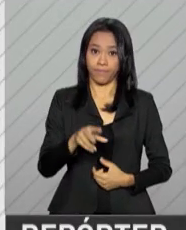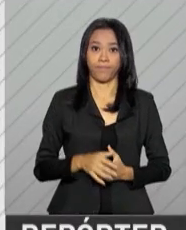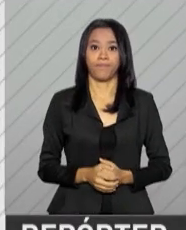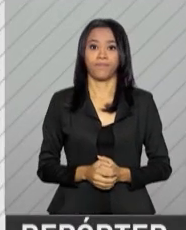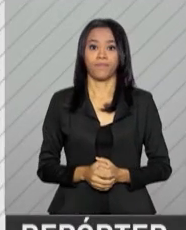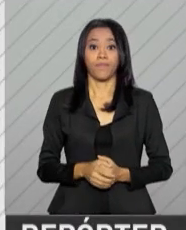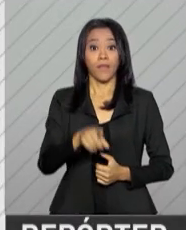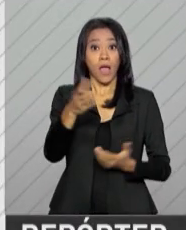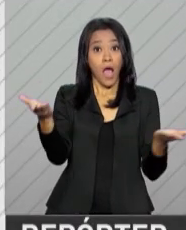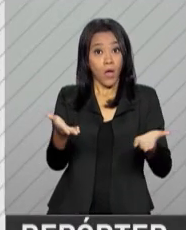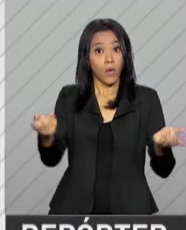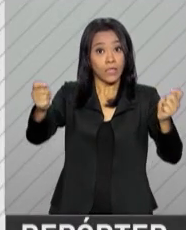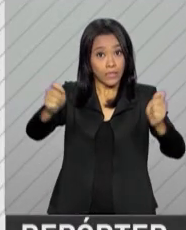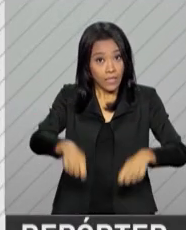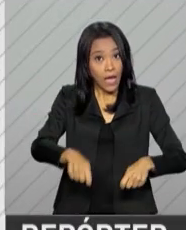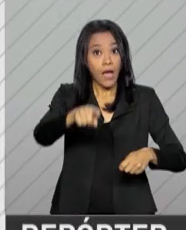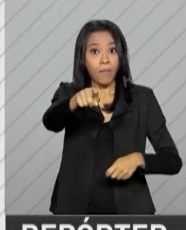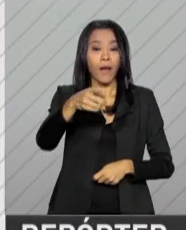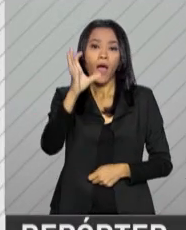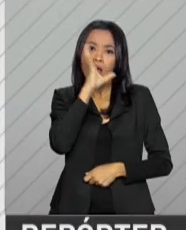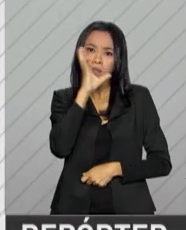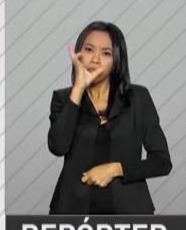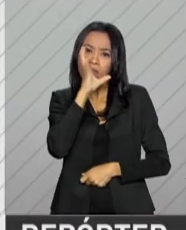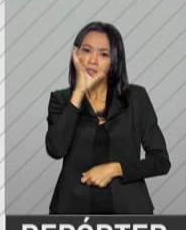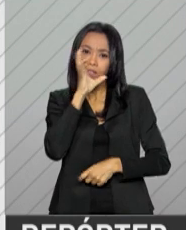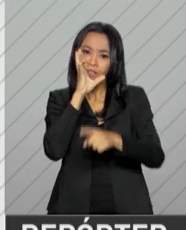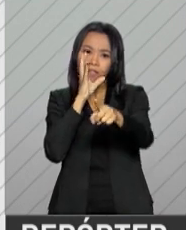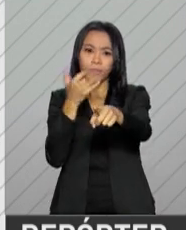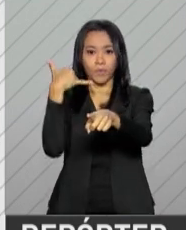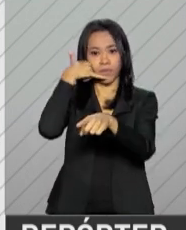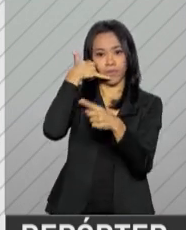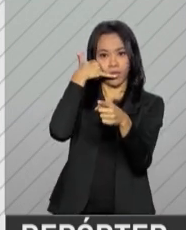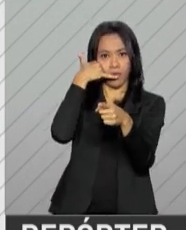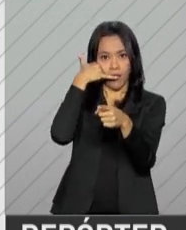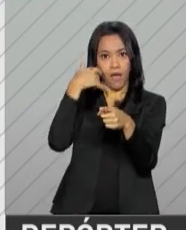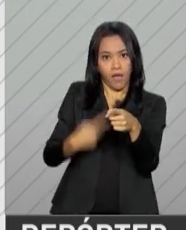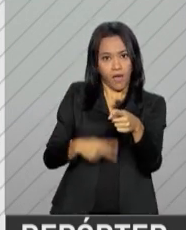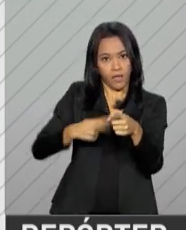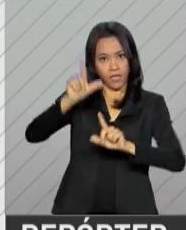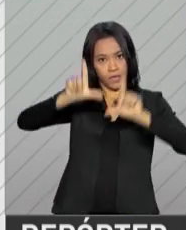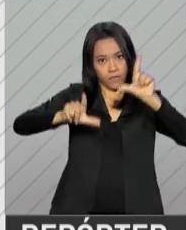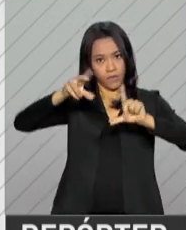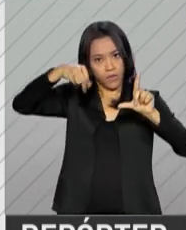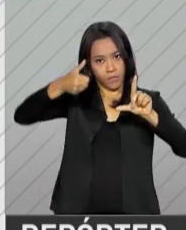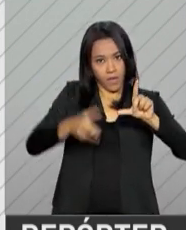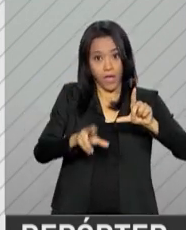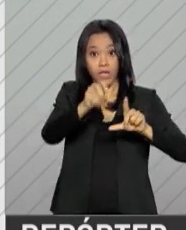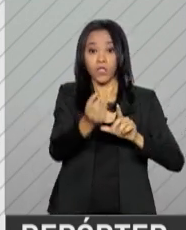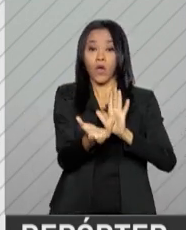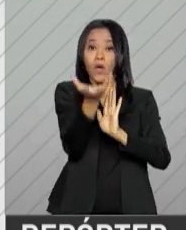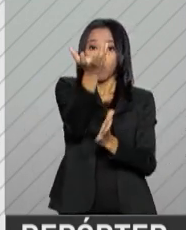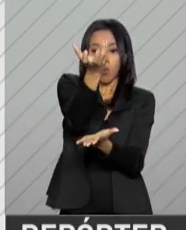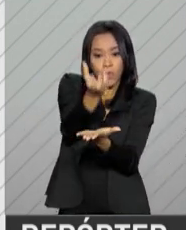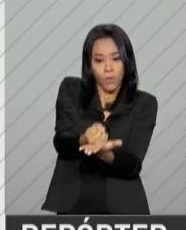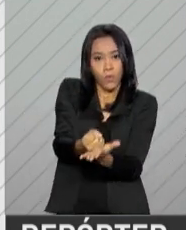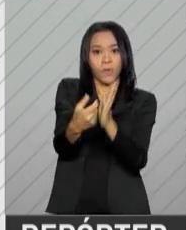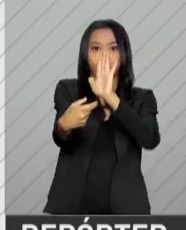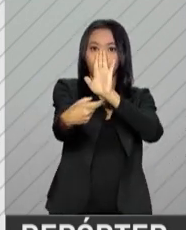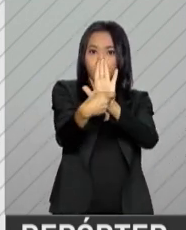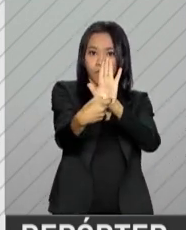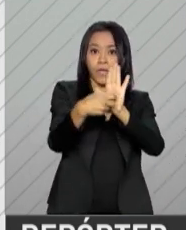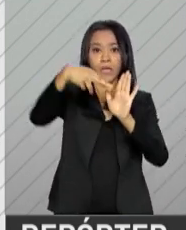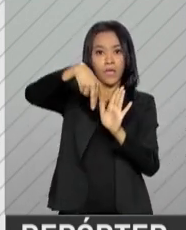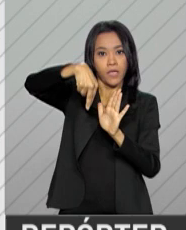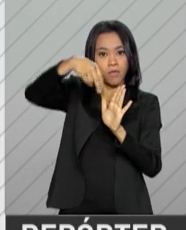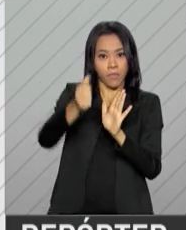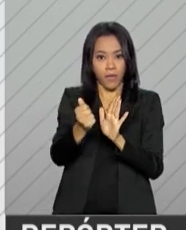Agora já é possível acompanhar a nossa programação pelo celular. Basta baixar o aplicativo da TV NBR, que